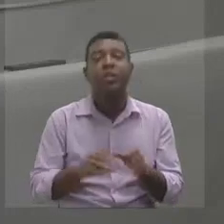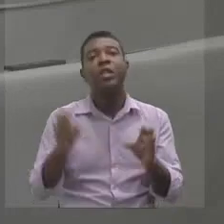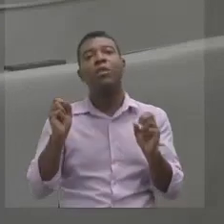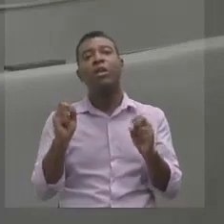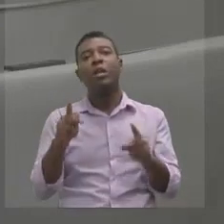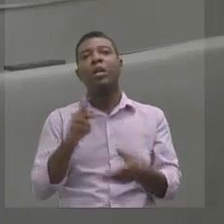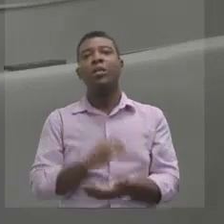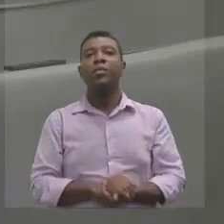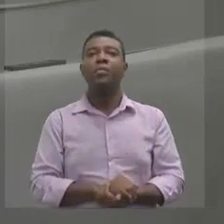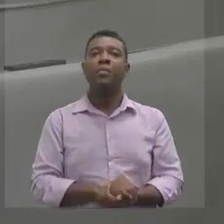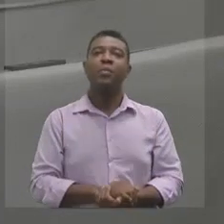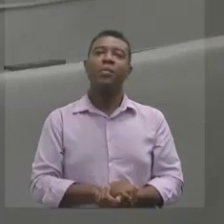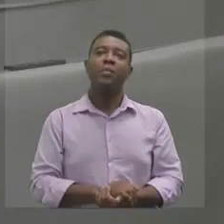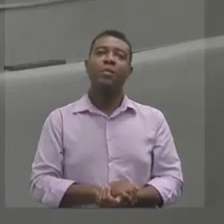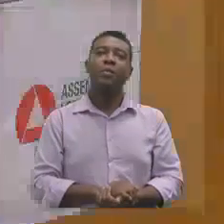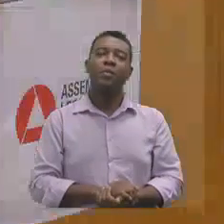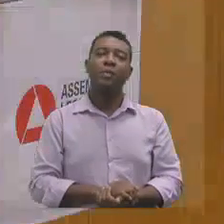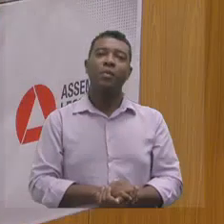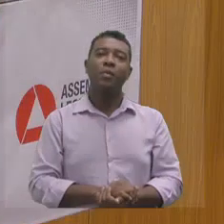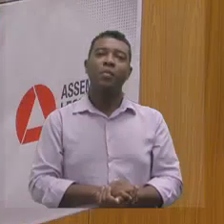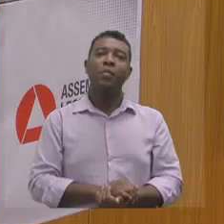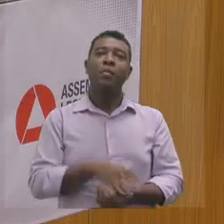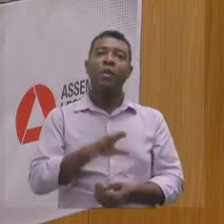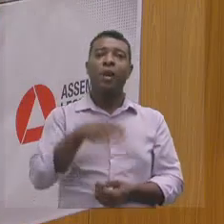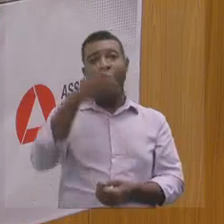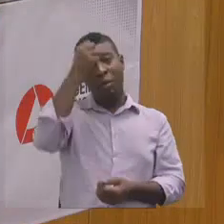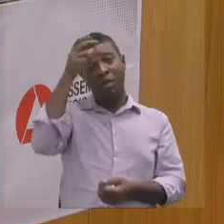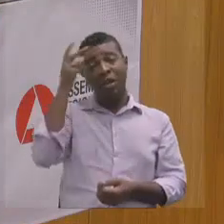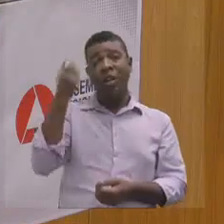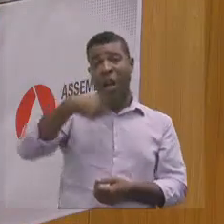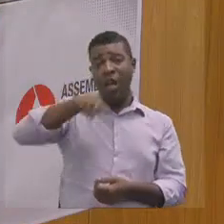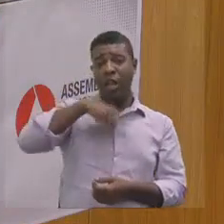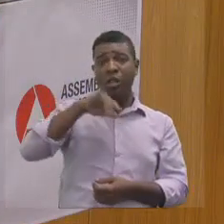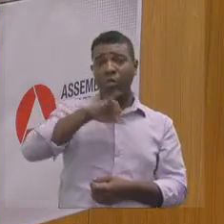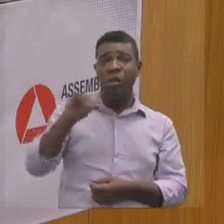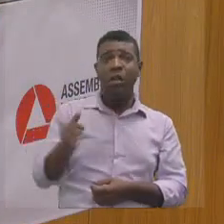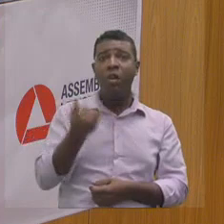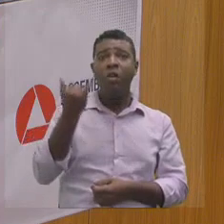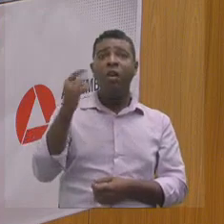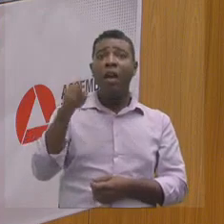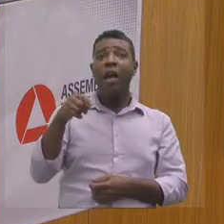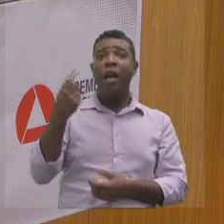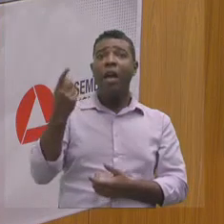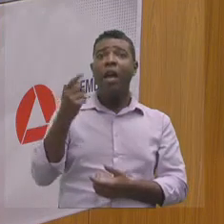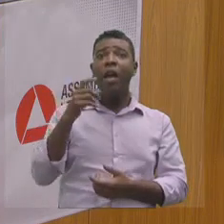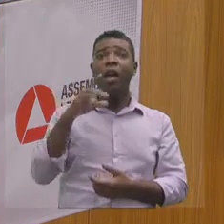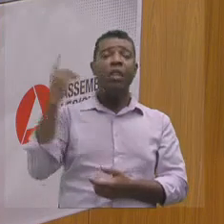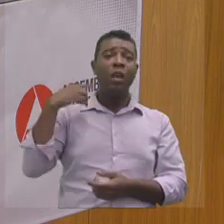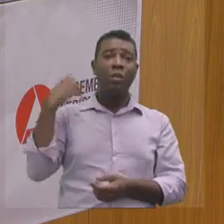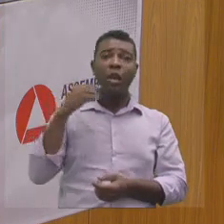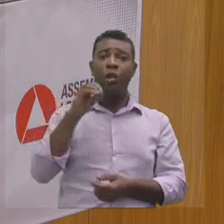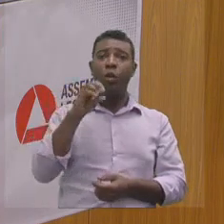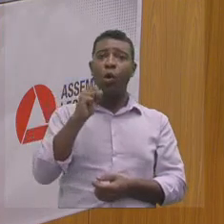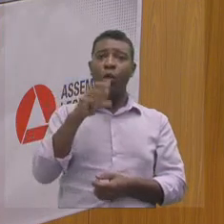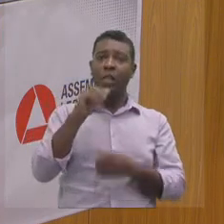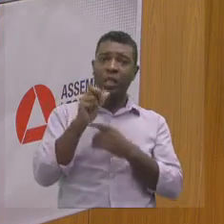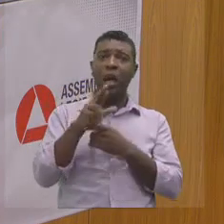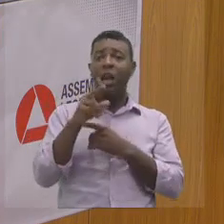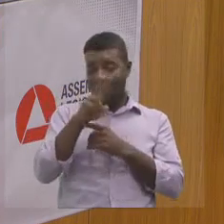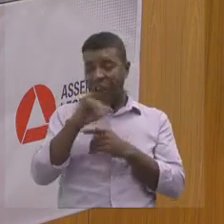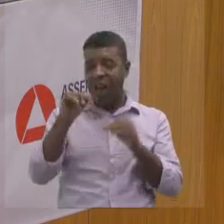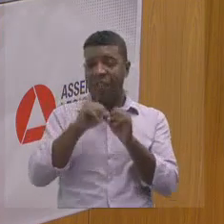acho que a gente até aproveito o próprio Deputado também Exatamente esse trecho a gente falou que vai intensificar o trabalho de manutenção